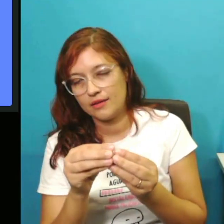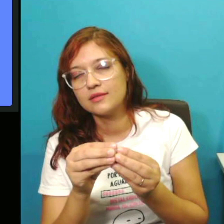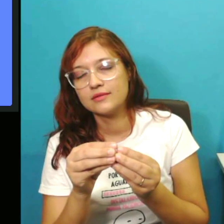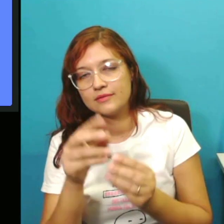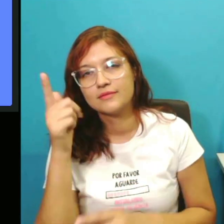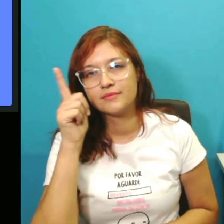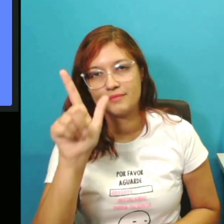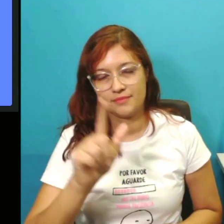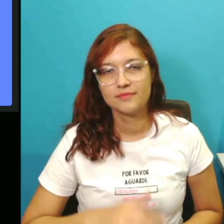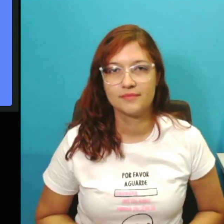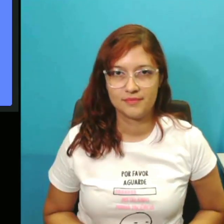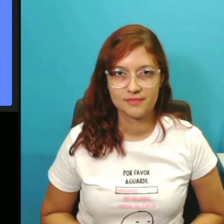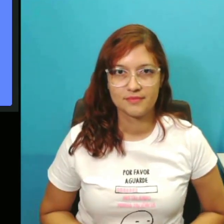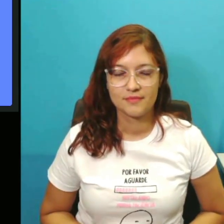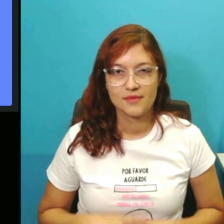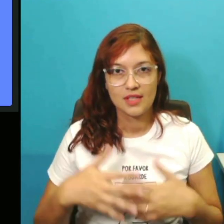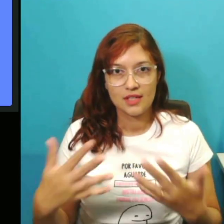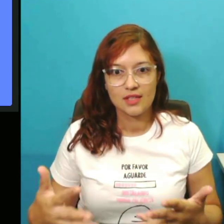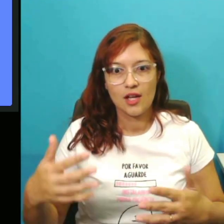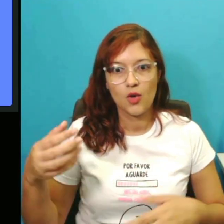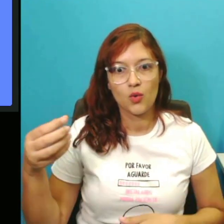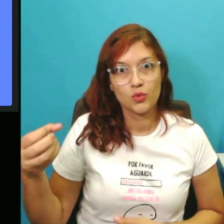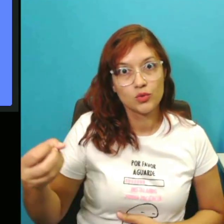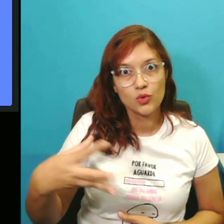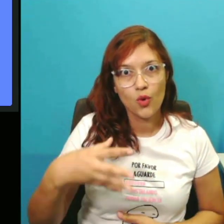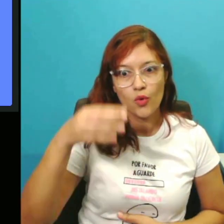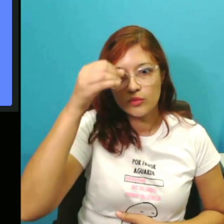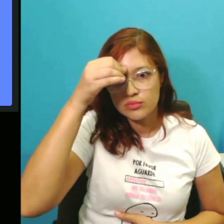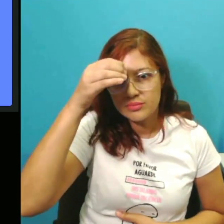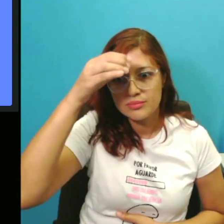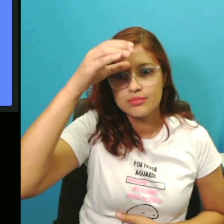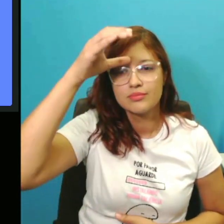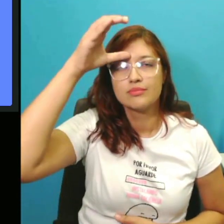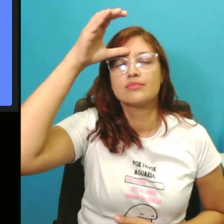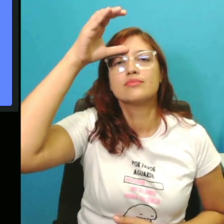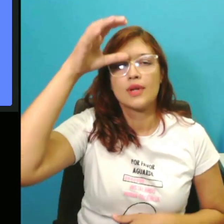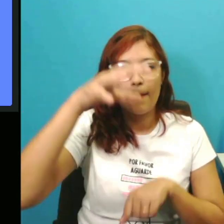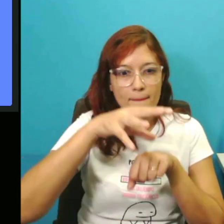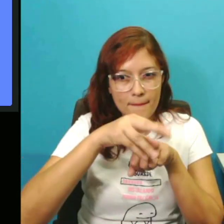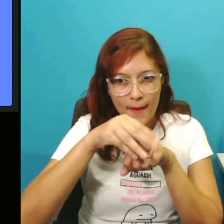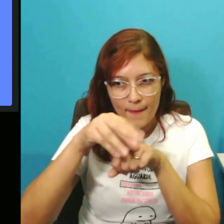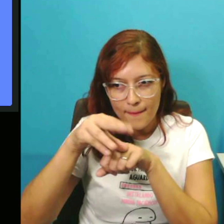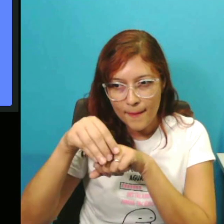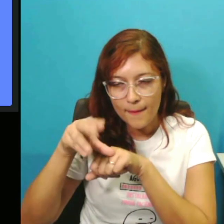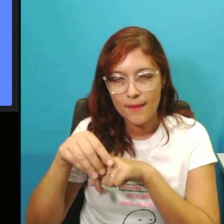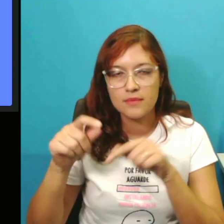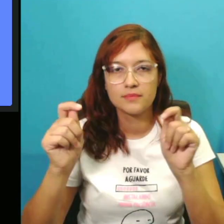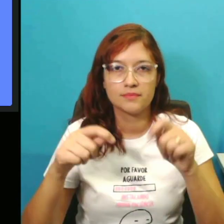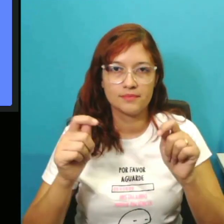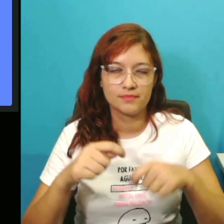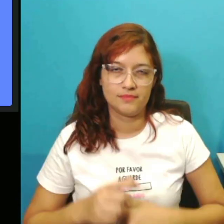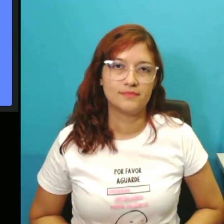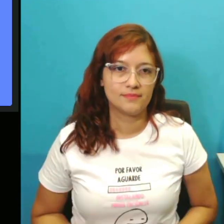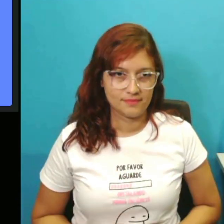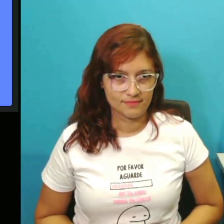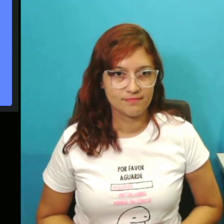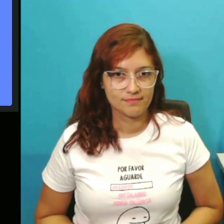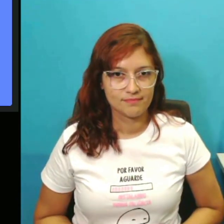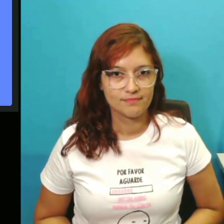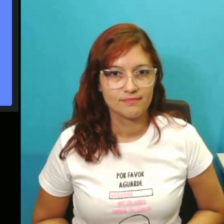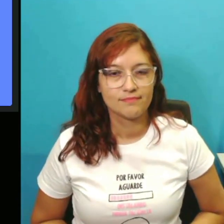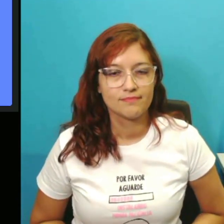essas demonstrações, os alunos terão conclusões. E isso fará com que elas formem o